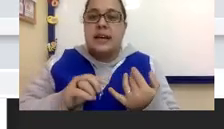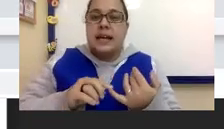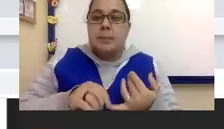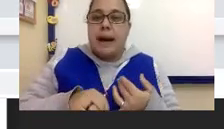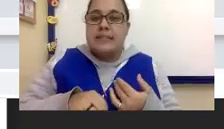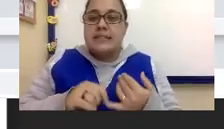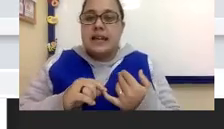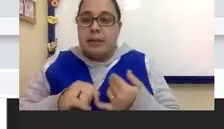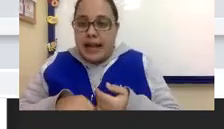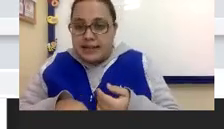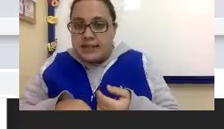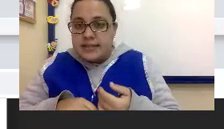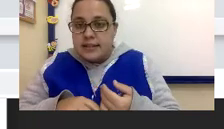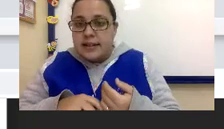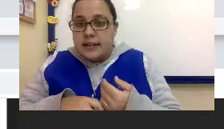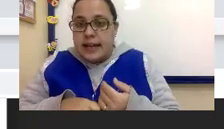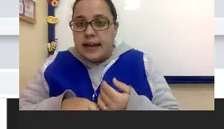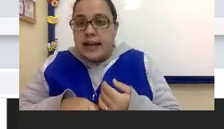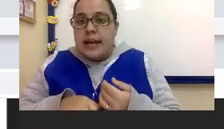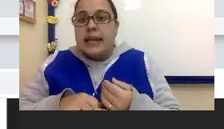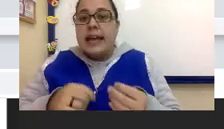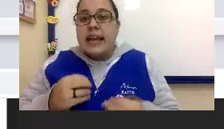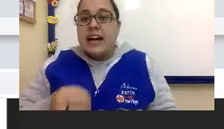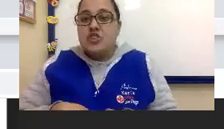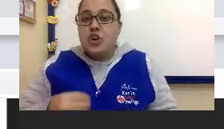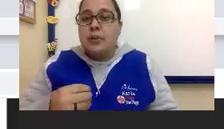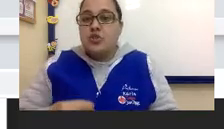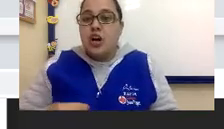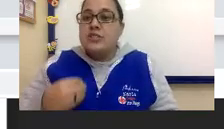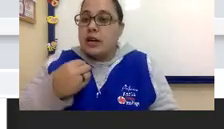enzimas lipases e amilases, né? Que